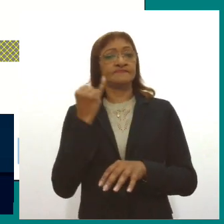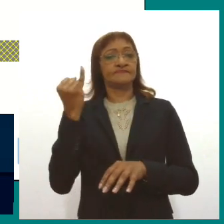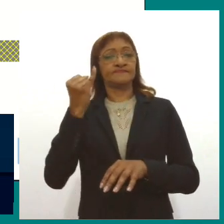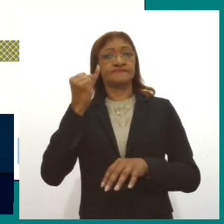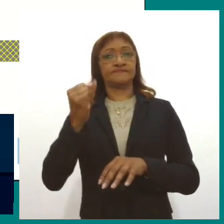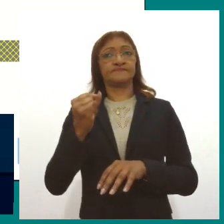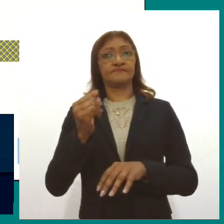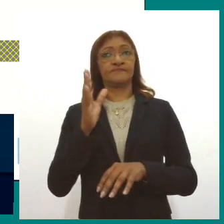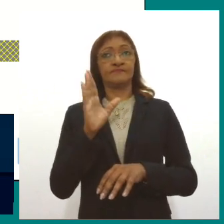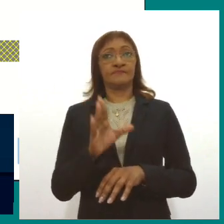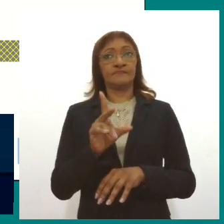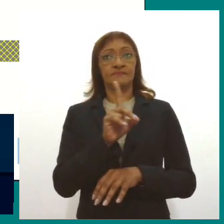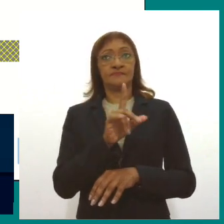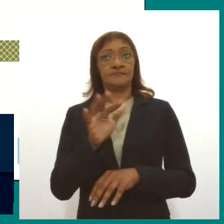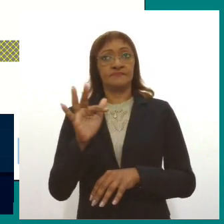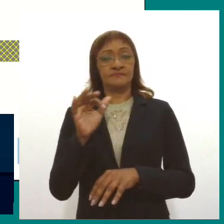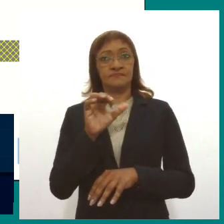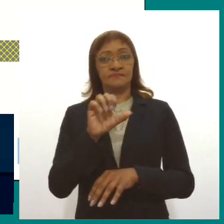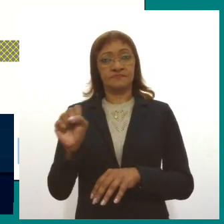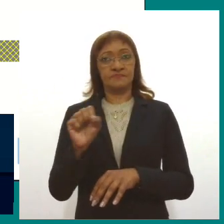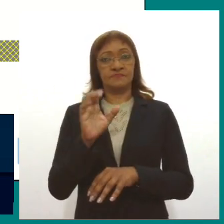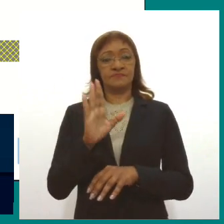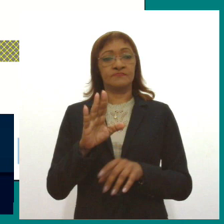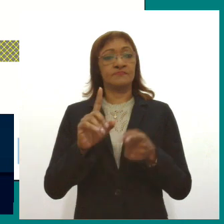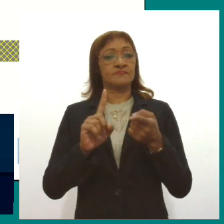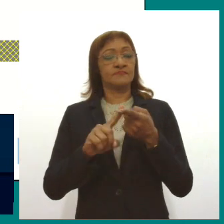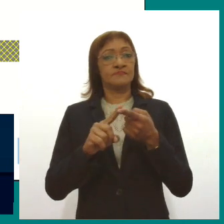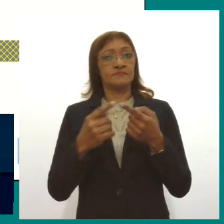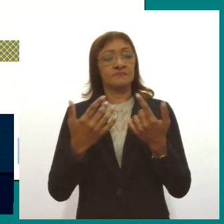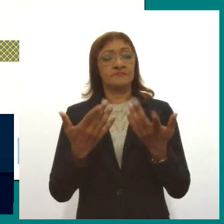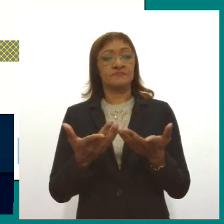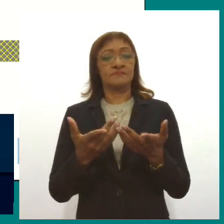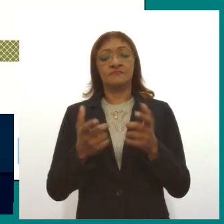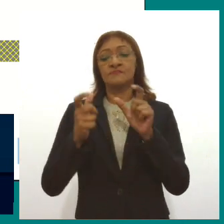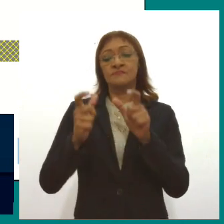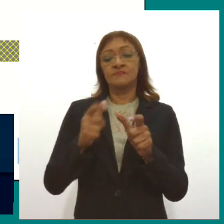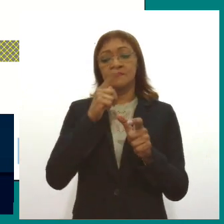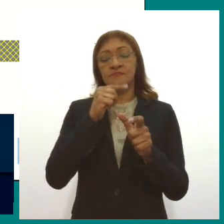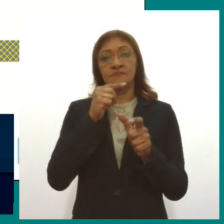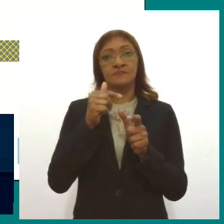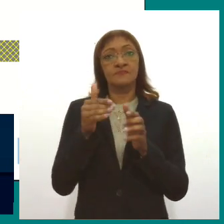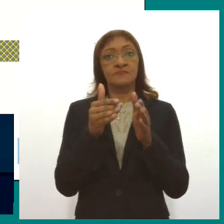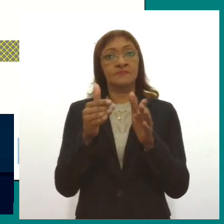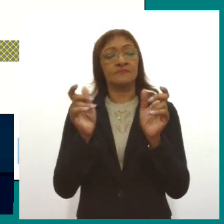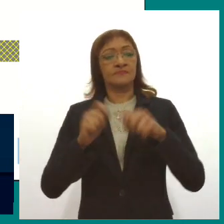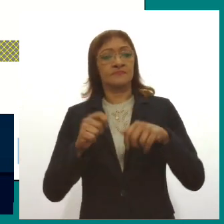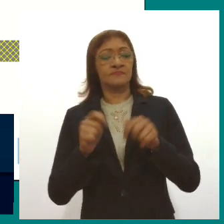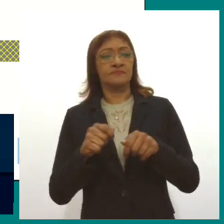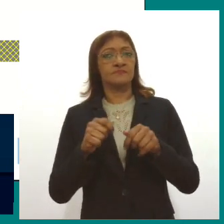defesa civil, mas também para a agricultura, porque a partir daí você pode planejar